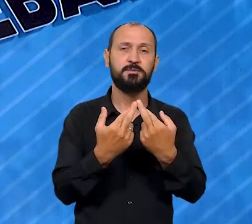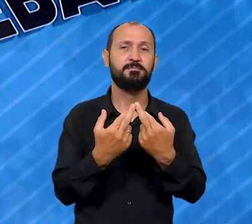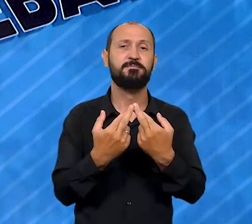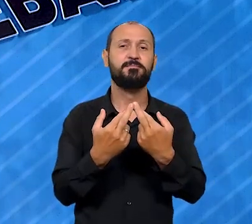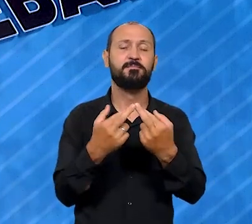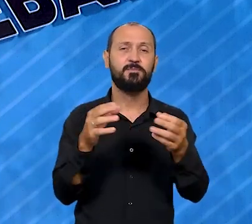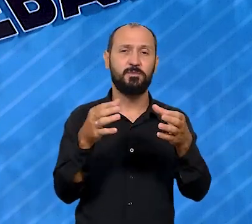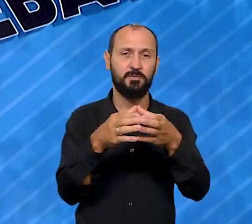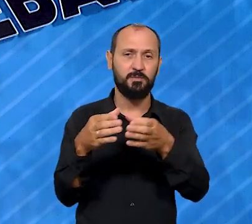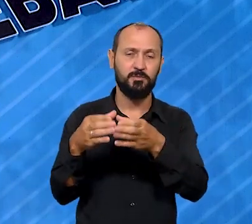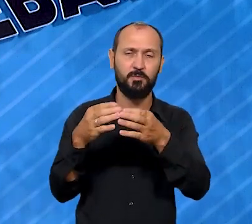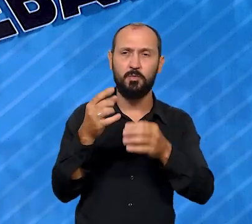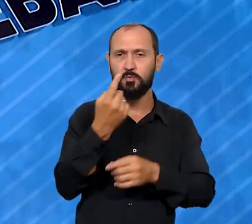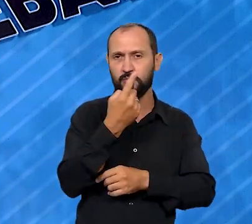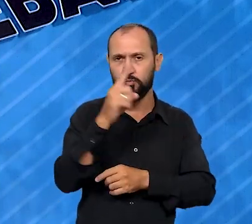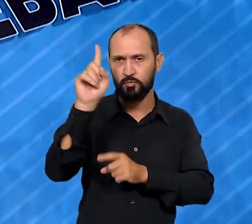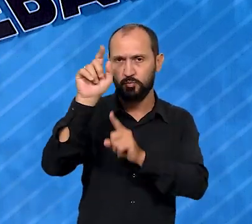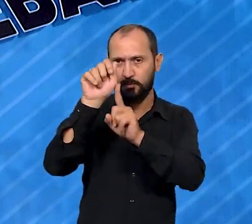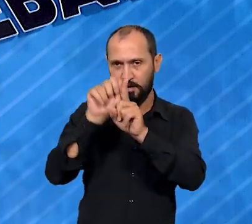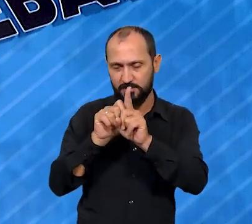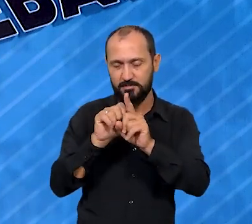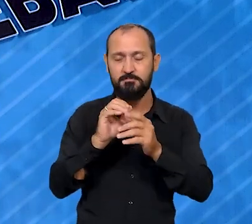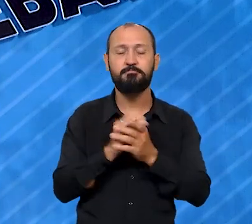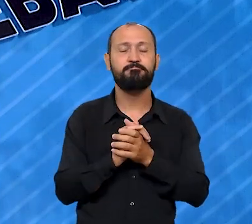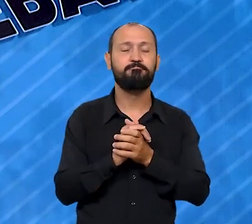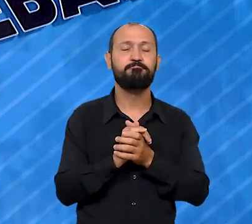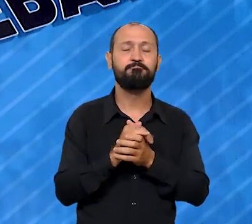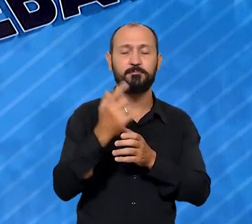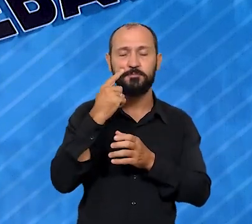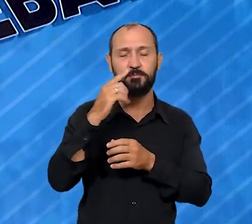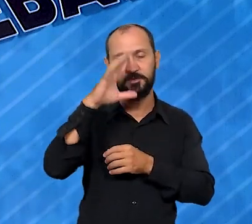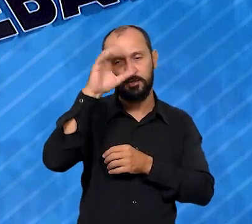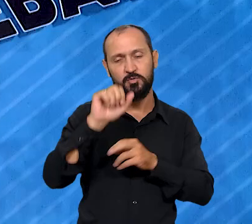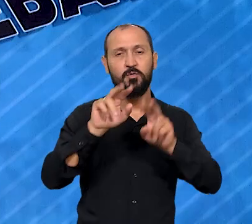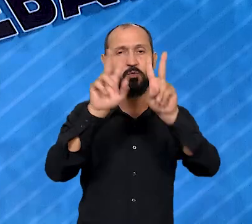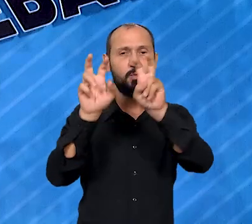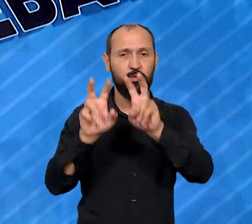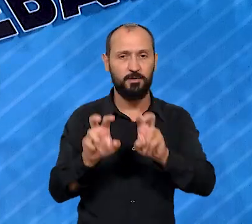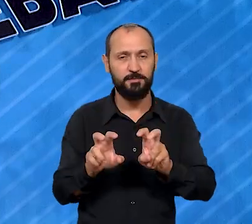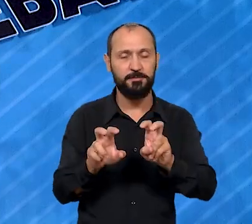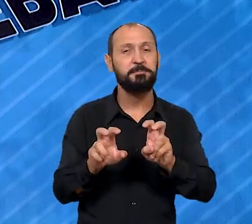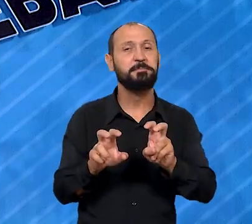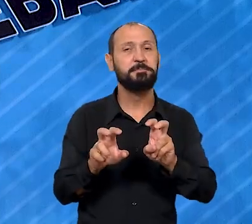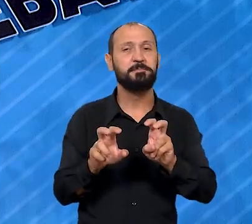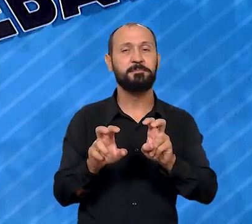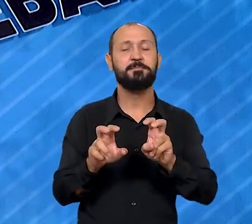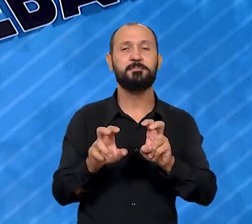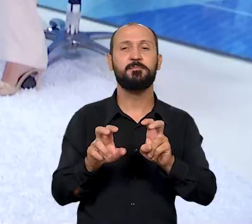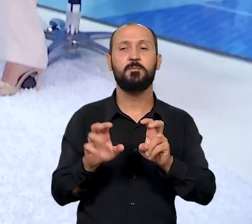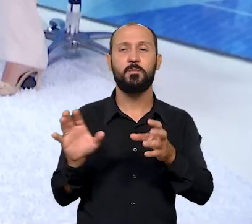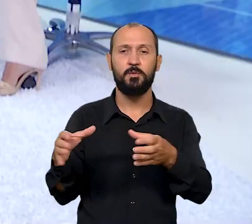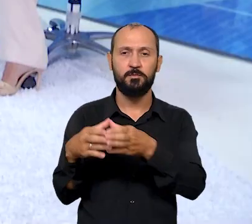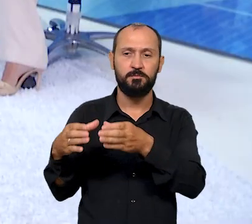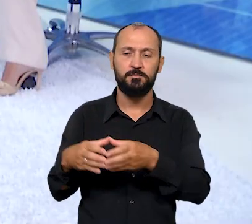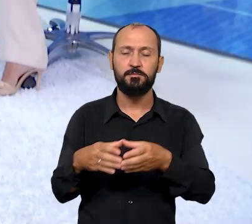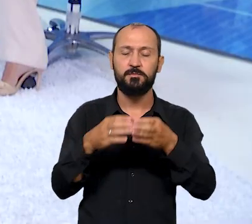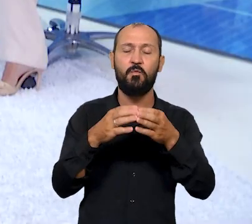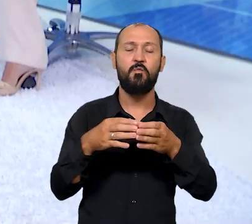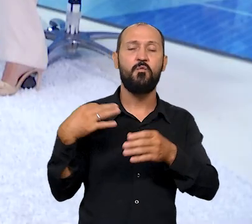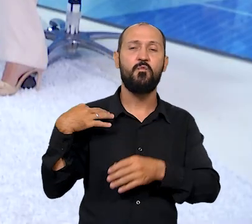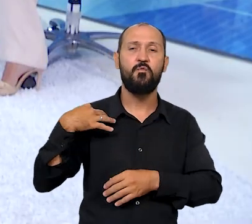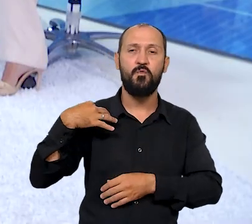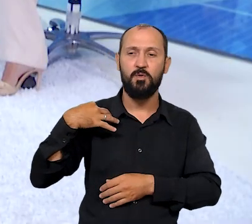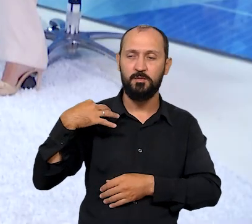das nossas reuniões ordinárias, né, da comissão, que é uma vez por mês, a gente acaba definindo os temas ali e